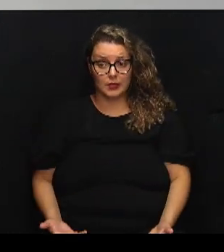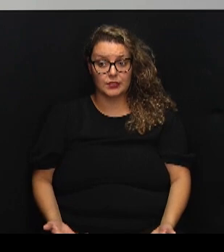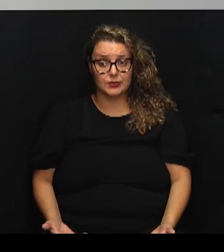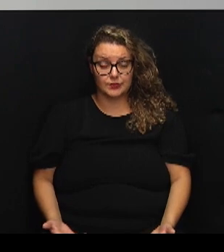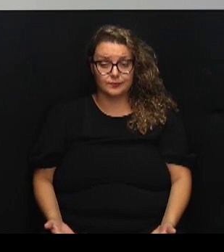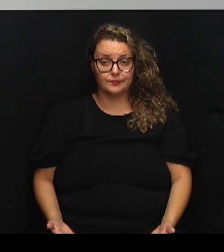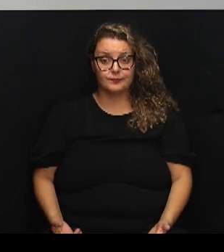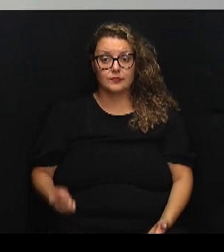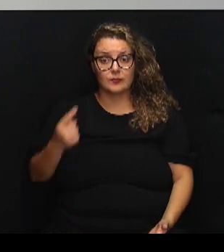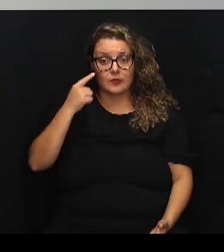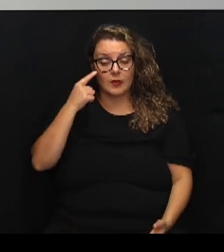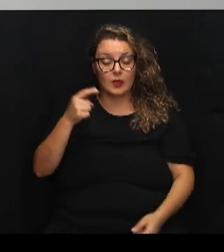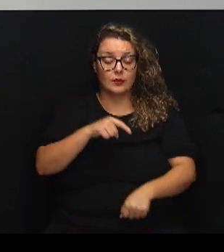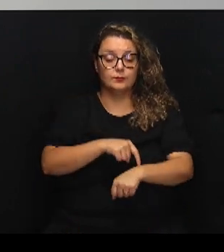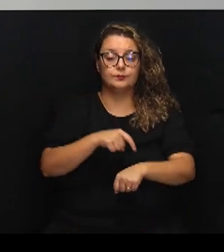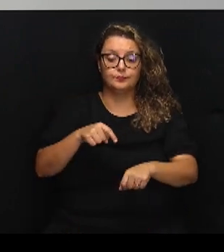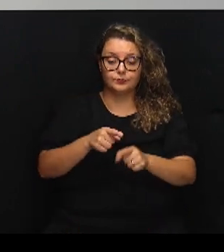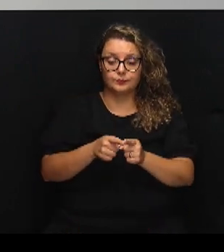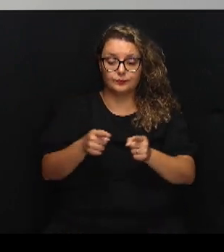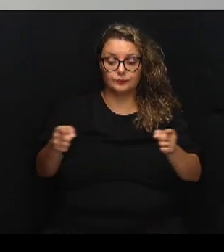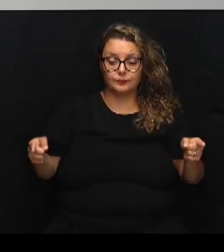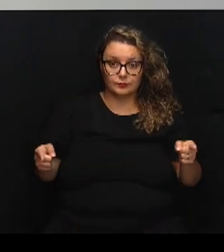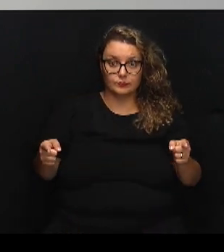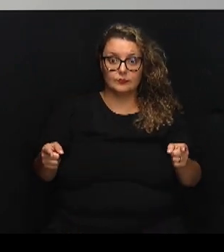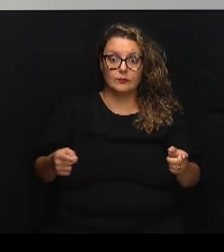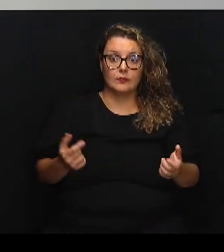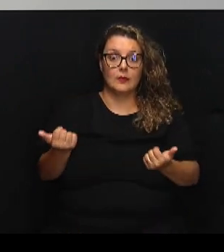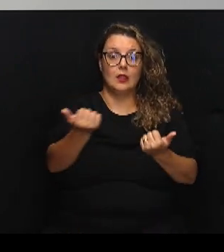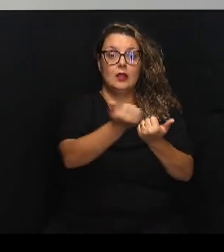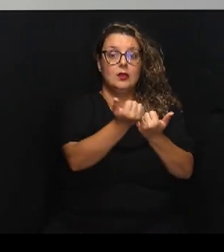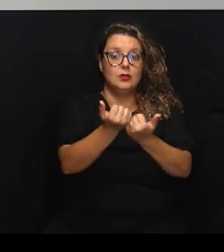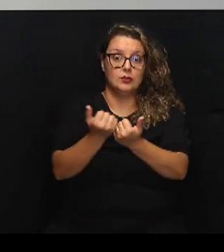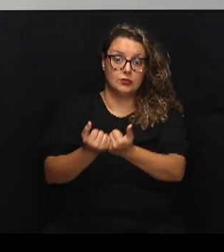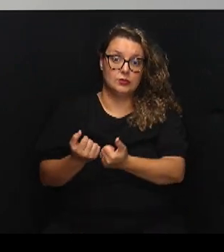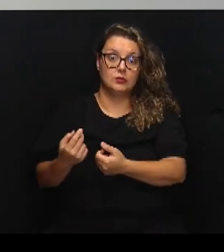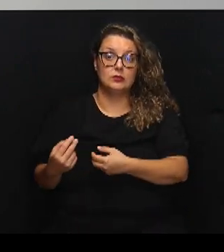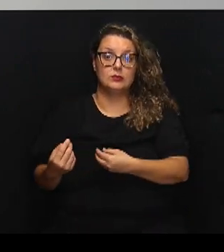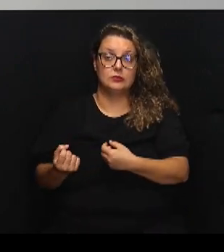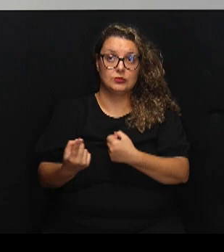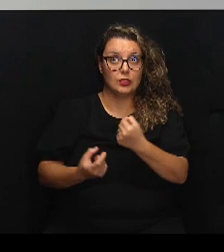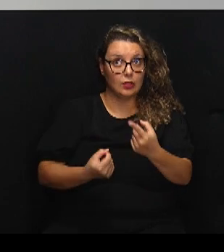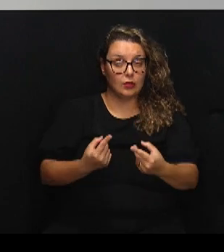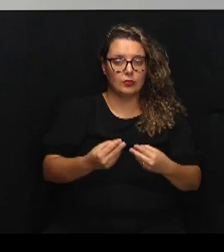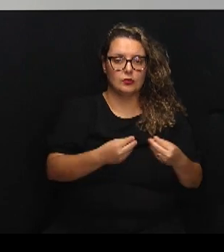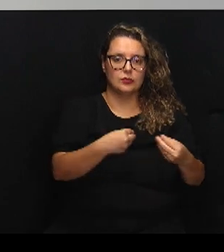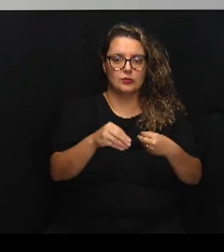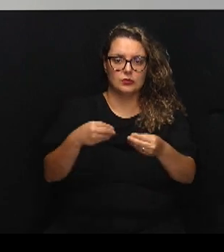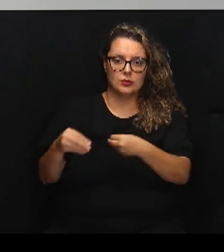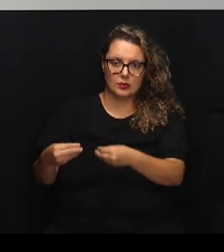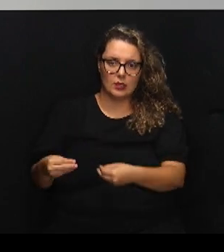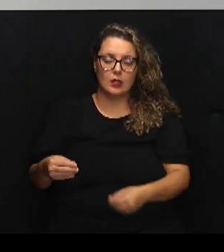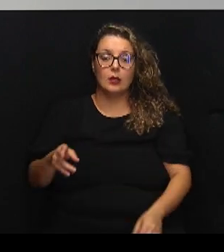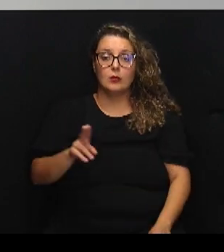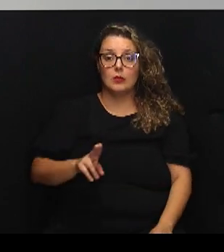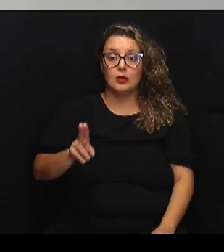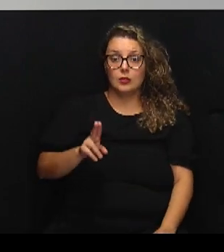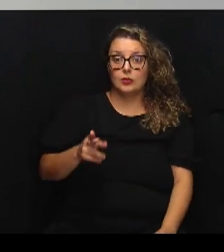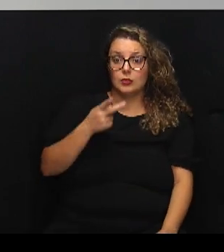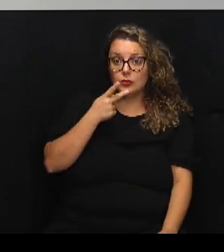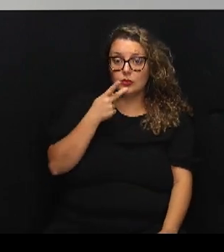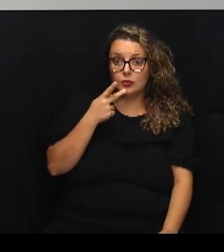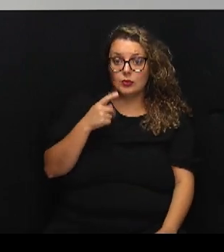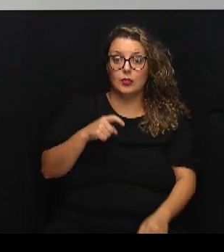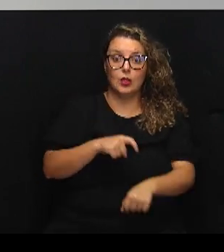é preocupante. Então, essa linha de pesquisa ela engloba justamente a substituição de alguns desses plásticos, tá, para